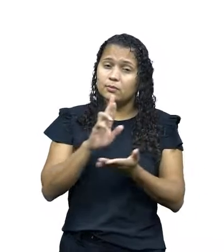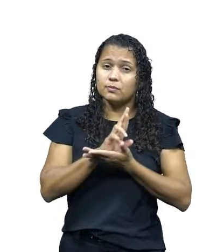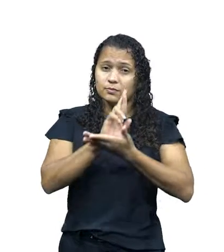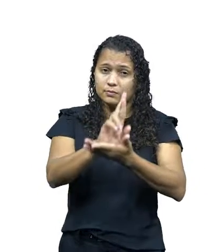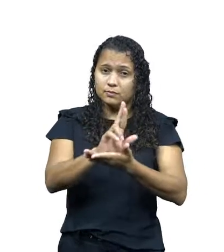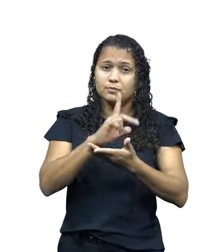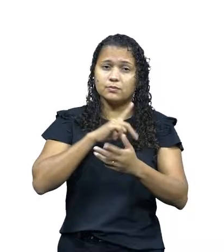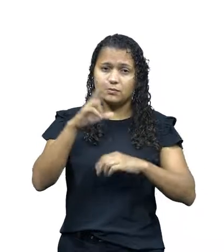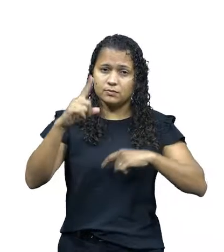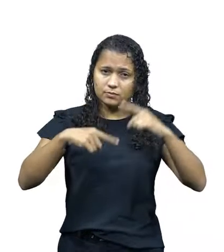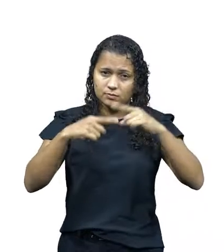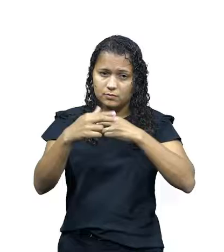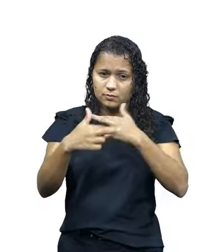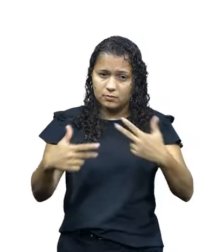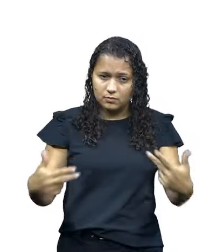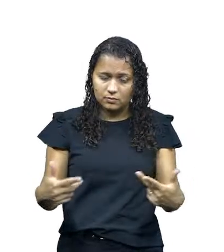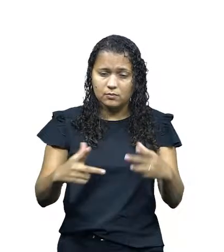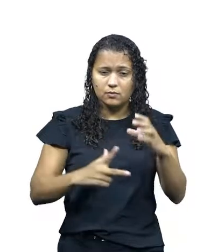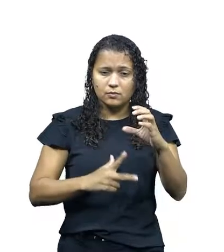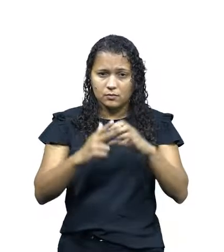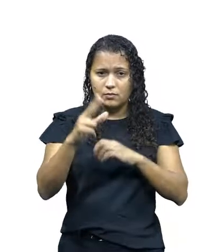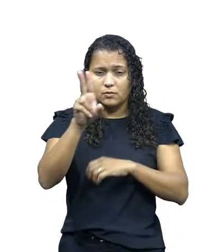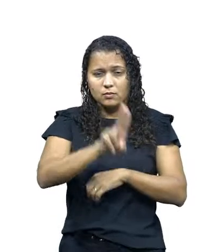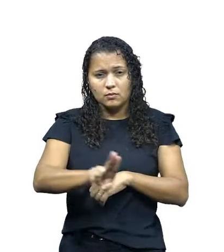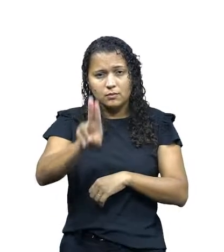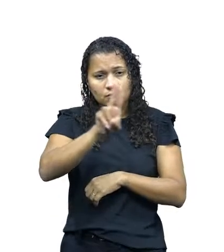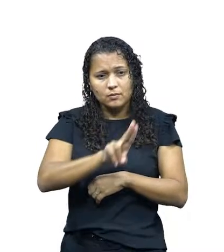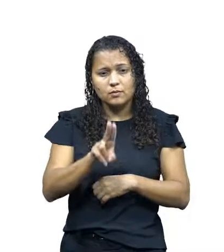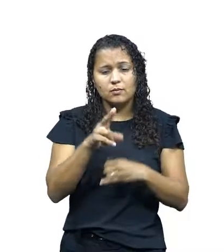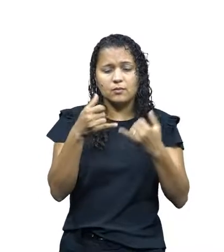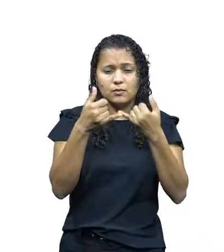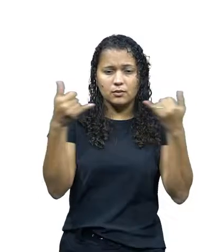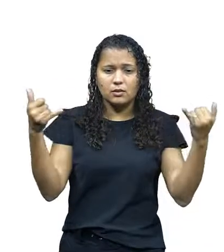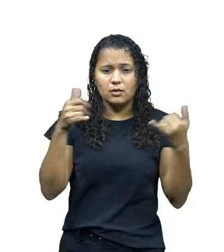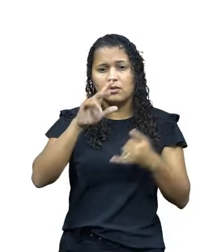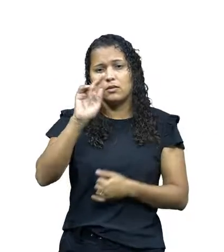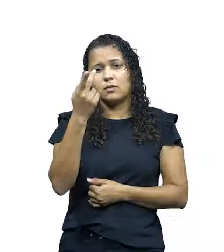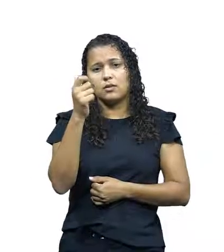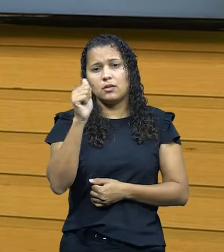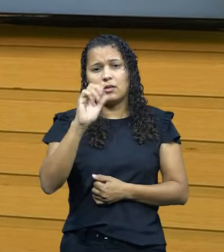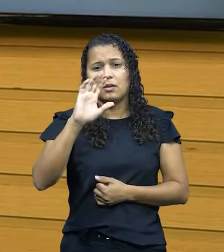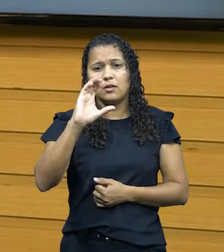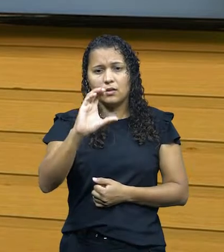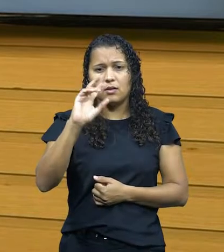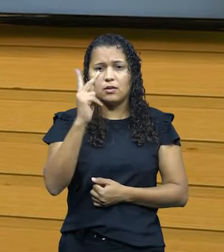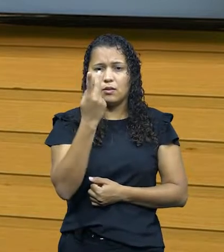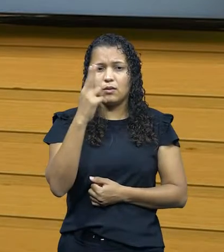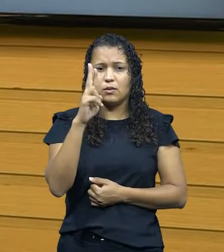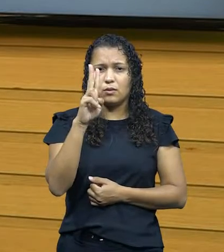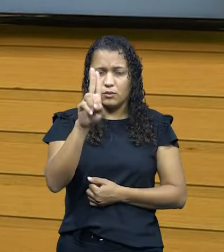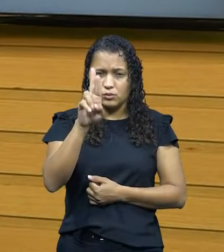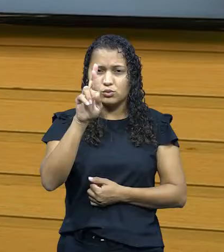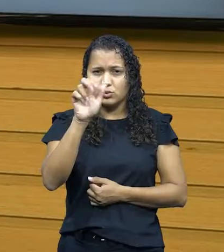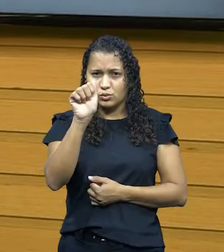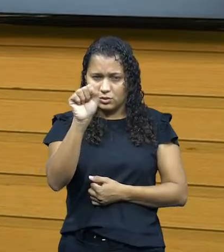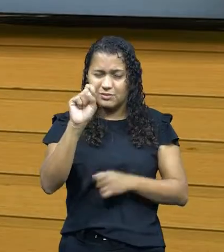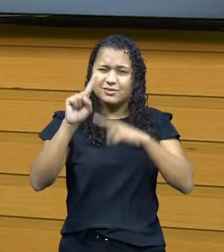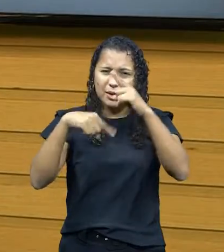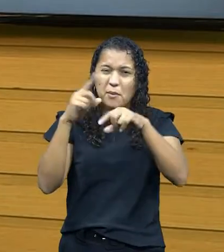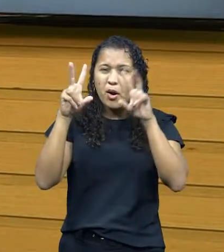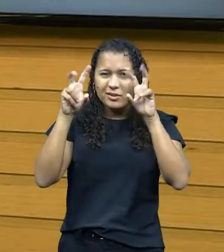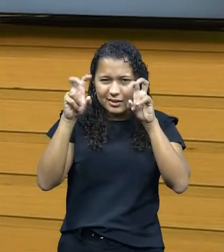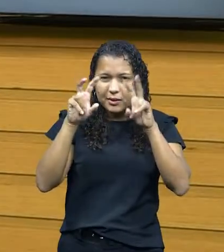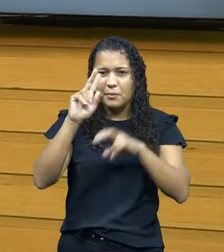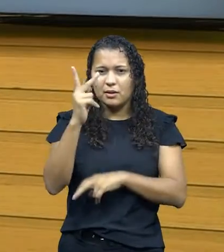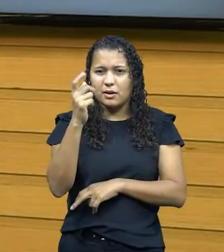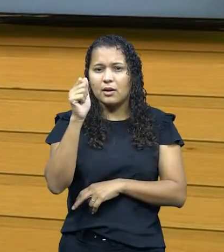essa representação de material em áreas de corte, nós utilizamos as linhas de achuras. A gente vai conversar muito mais sobre essas